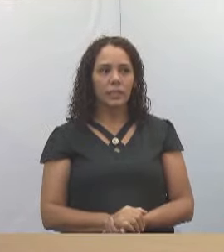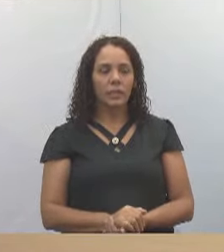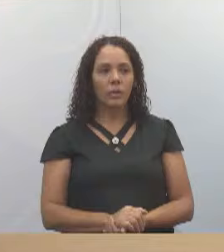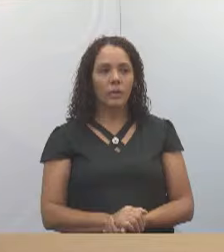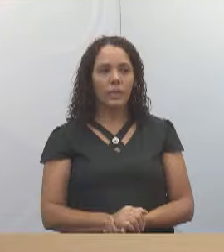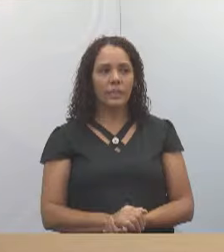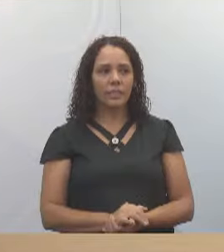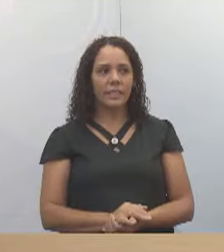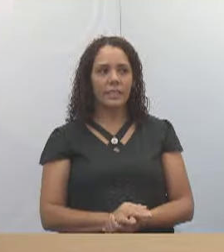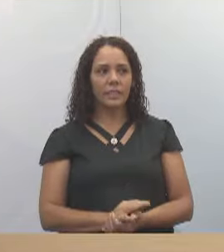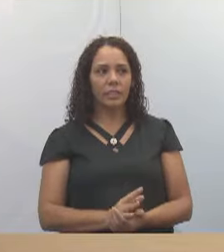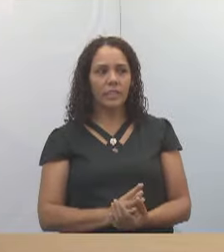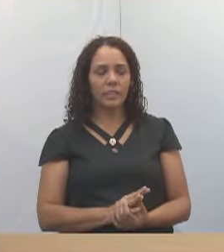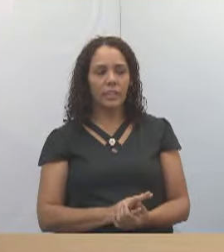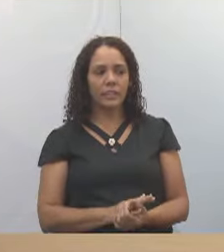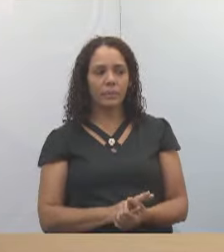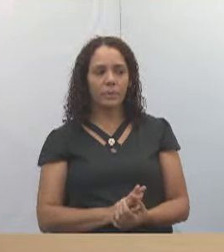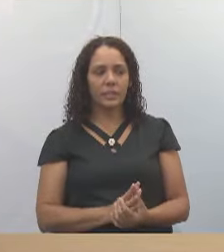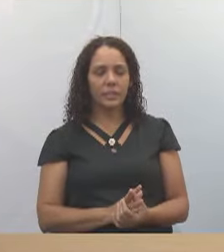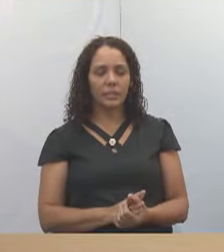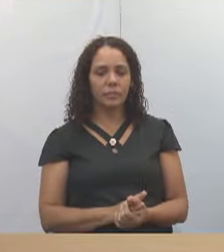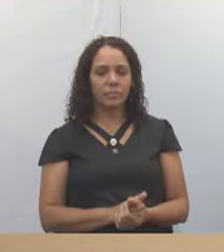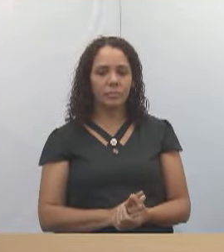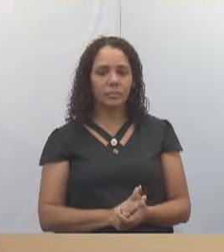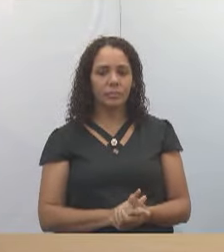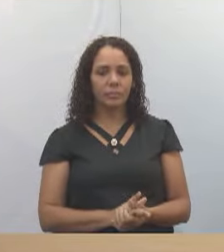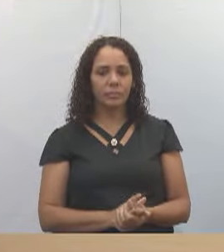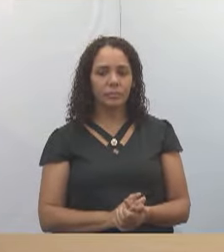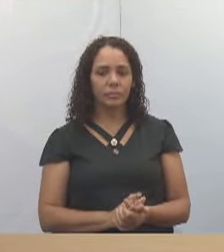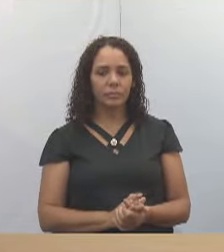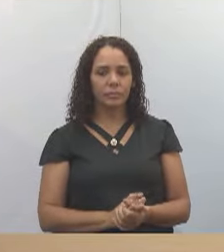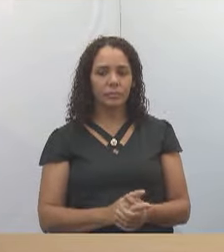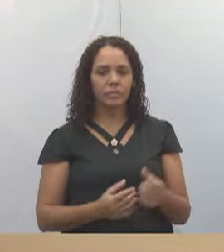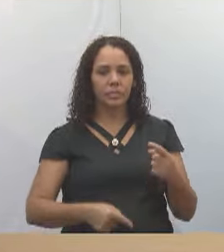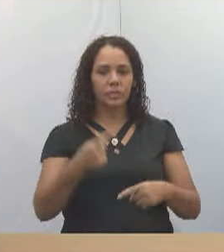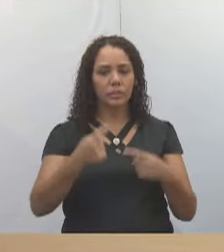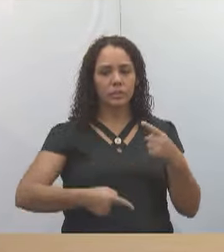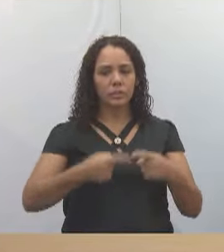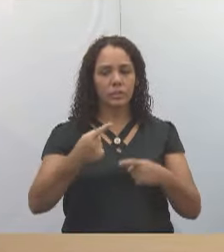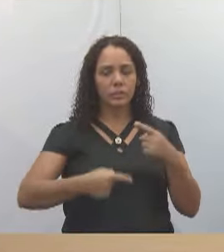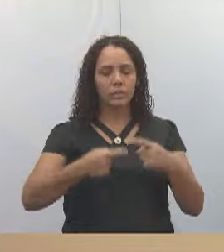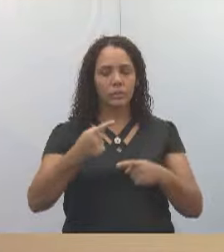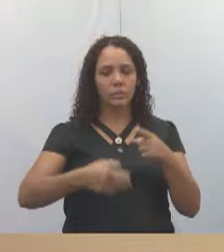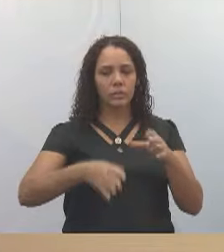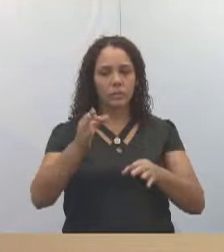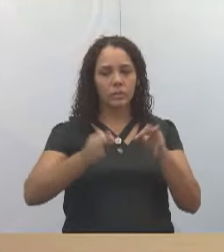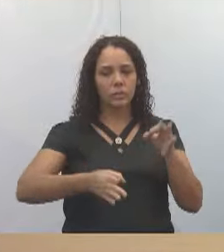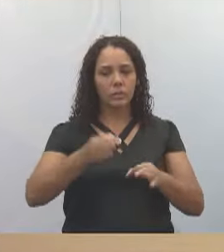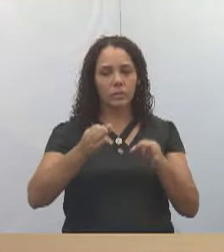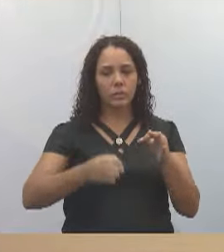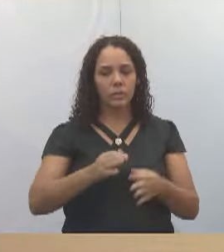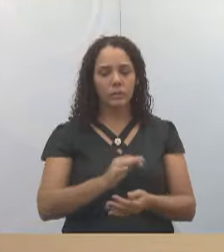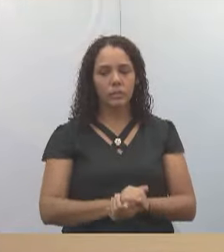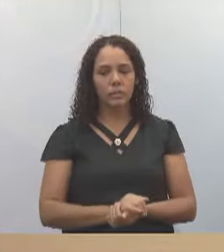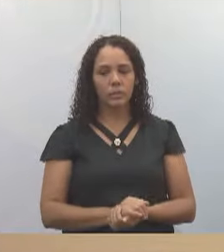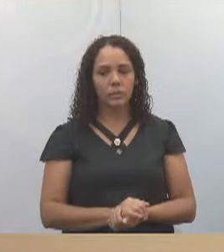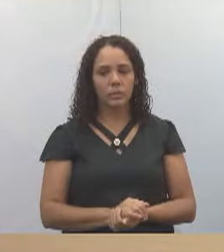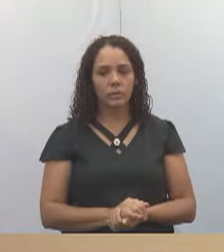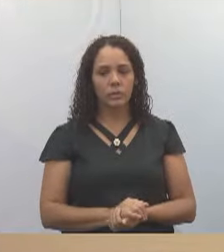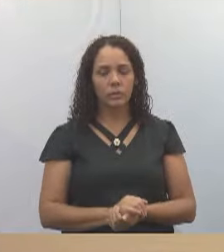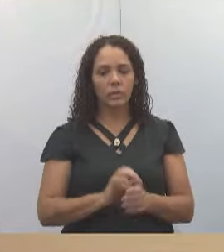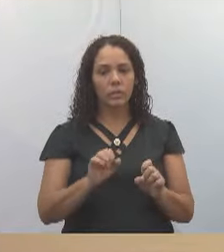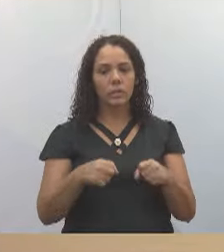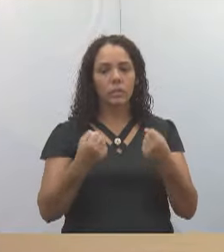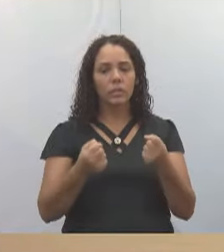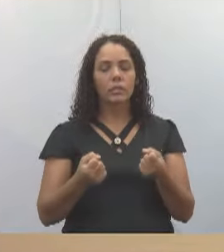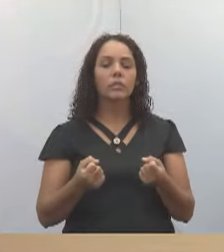vetos vêm, não um julgamento técnico, né? É um julgamento político. Porque a vereadora Sônia defende uma causa